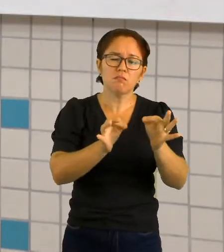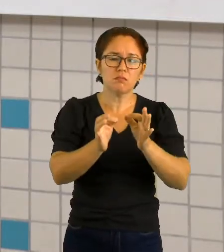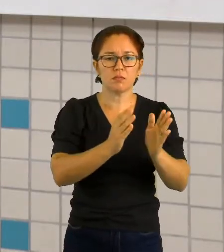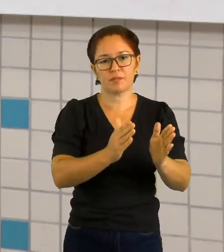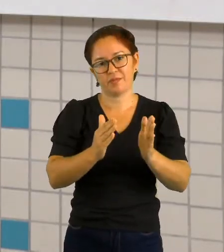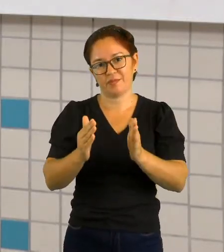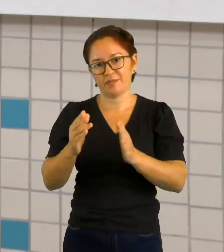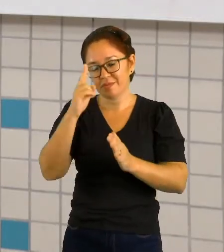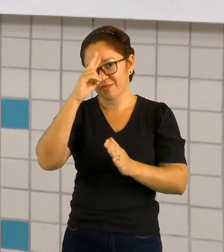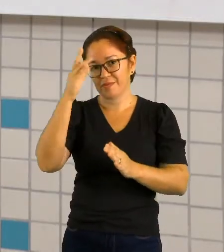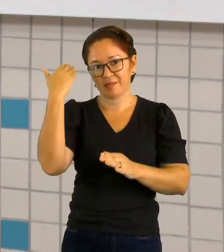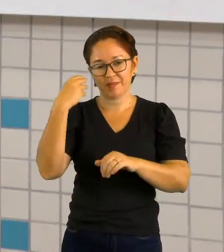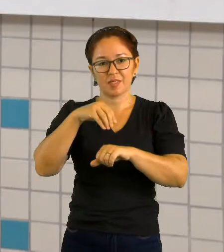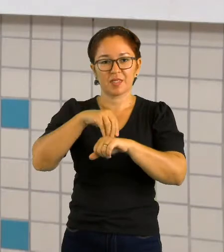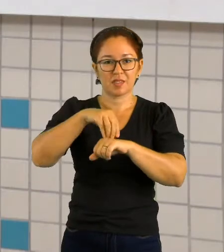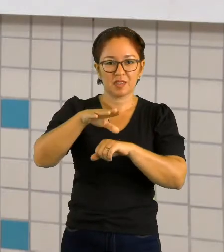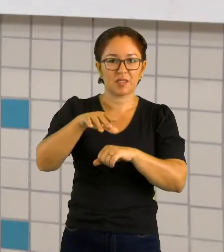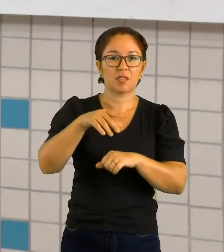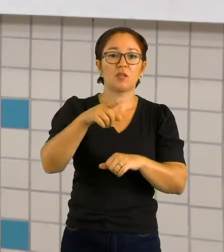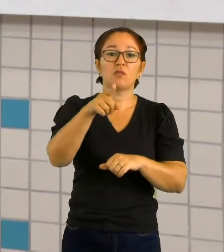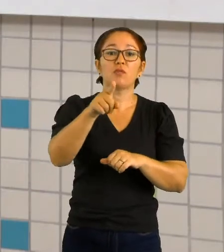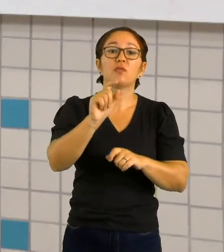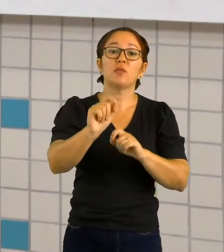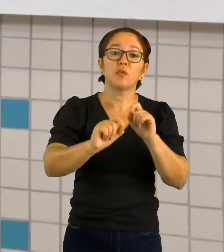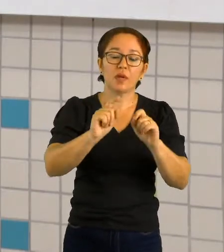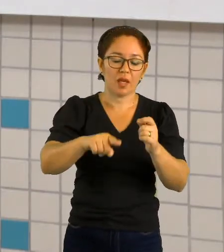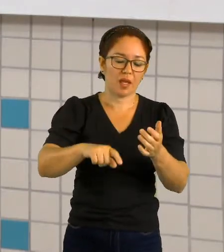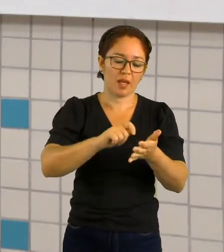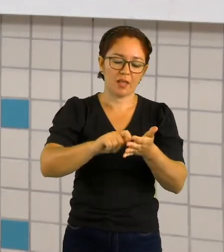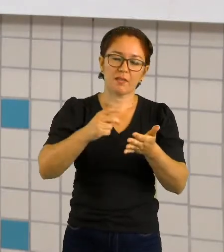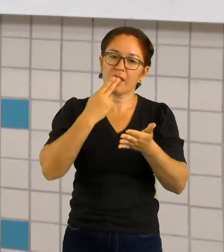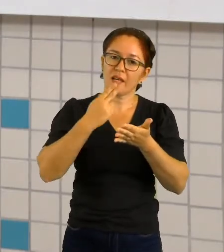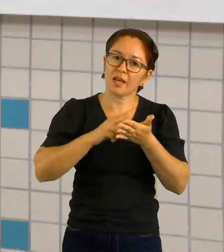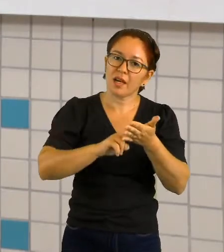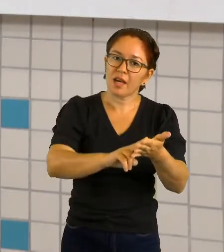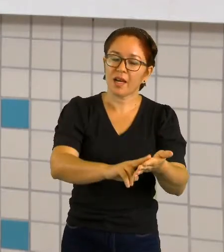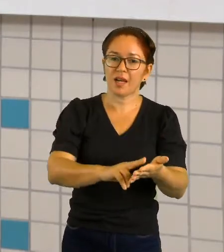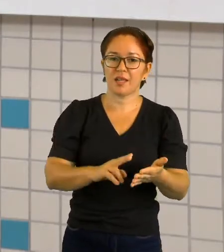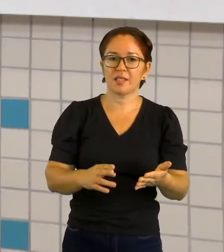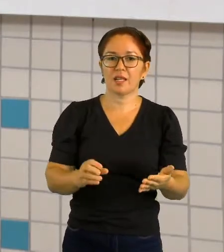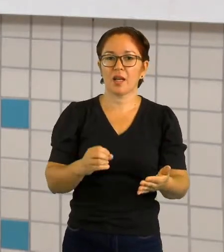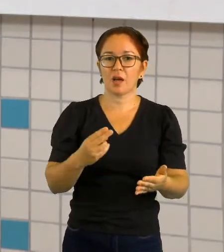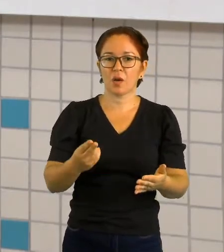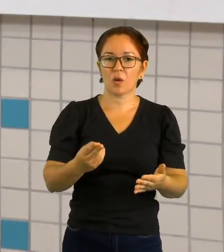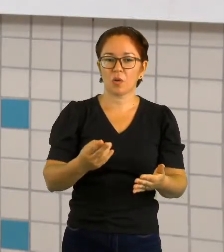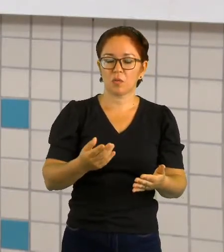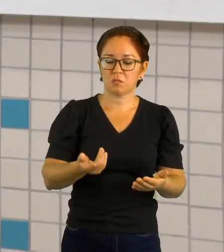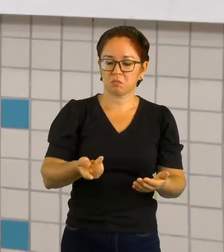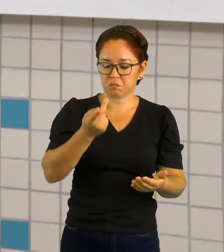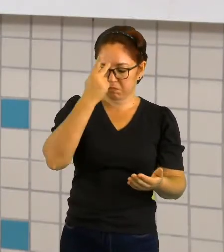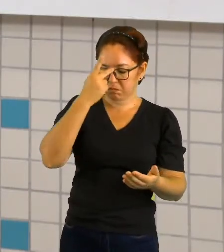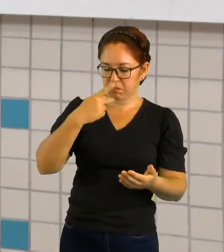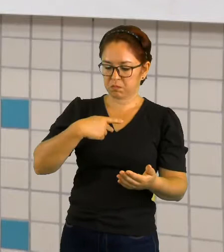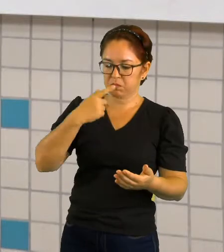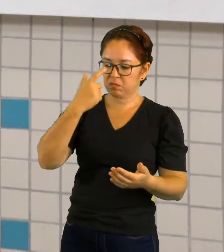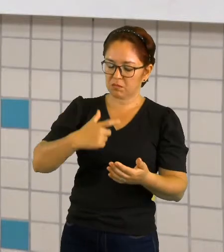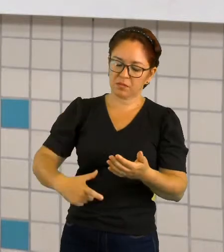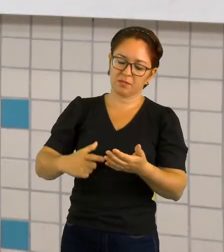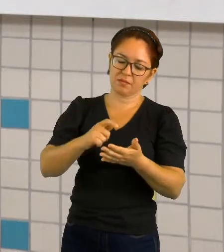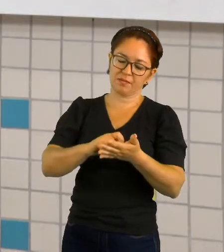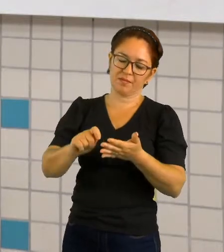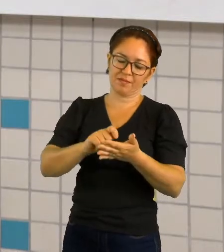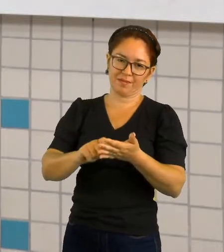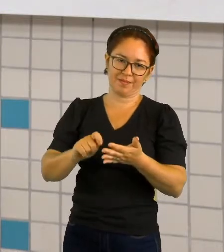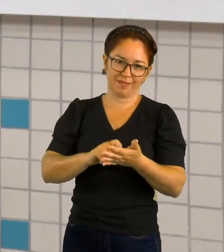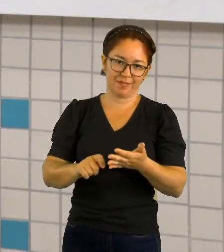a escreverem cartas, a escreverem autobiografia. Mas para que a escrita fique